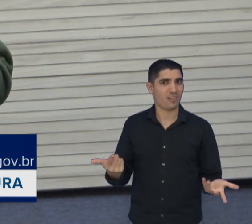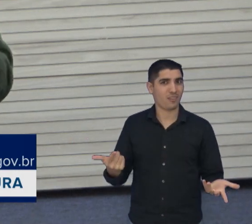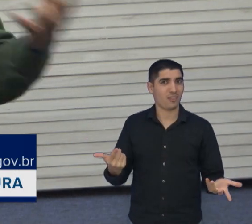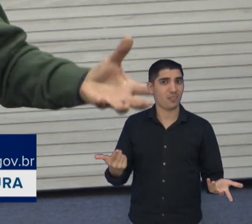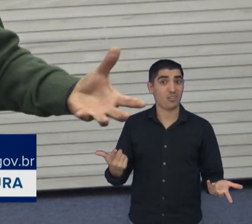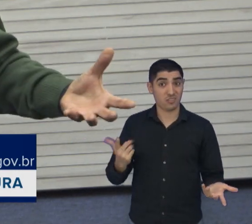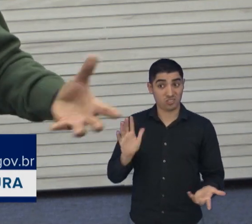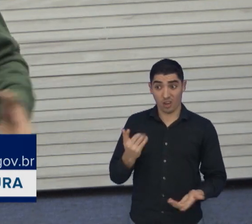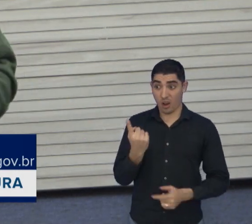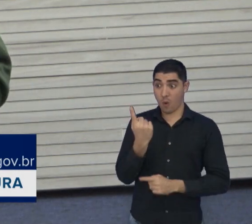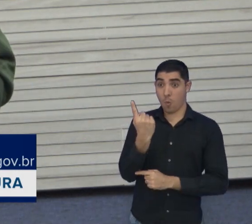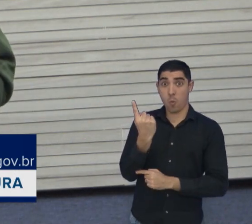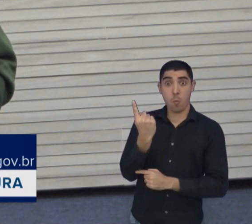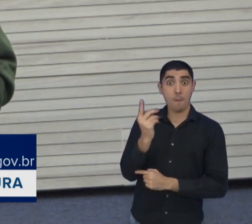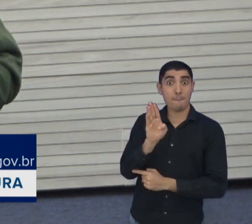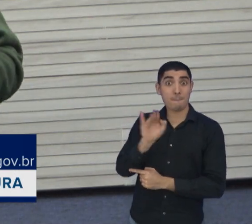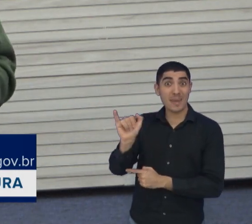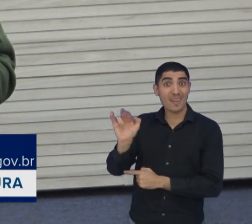R$1 bilhão